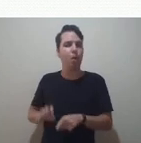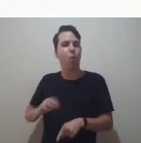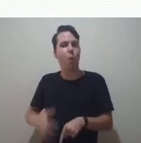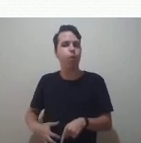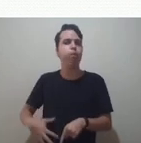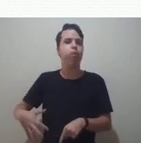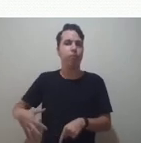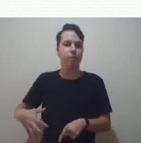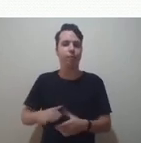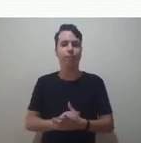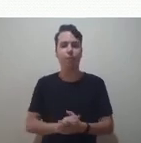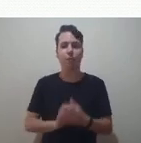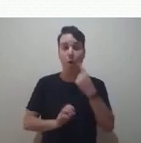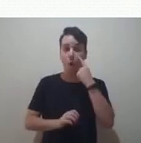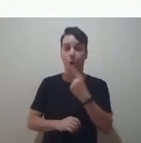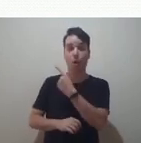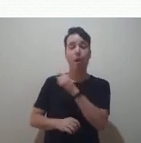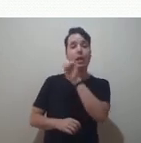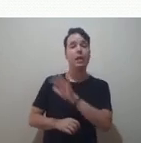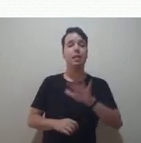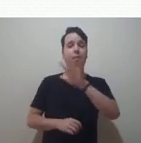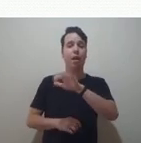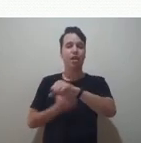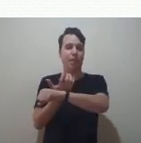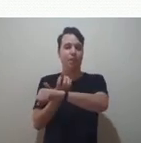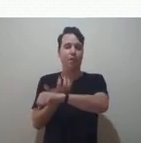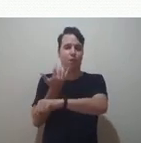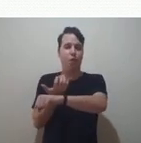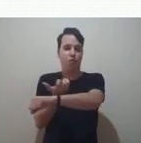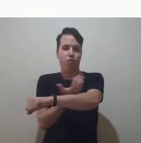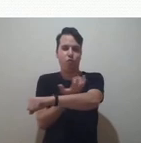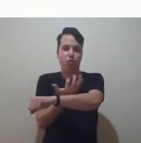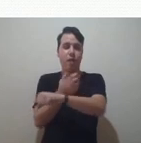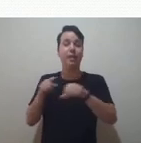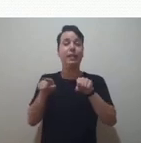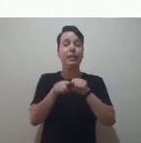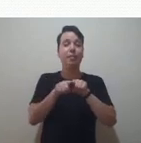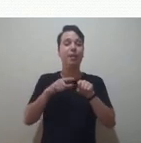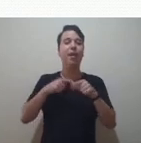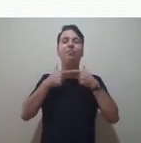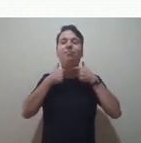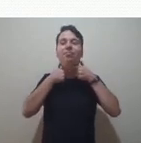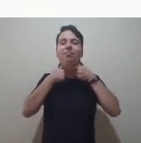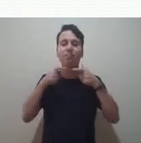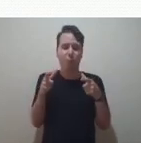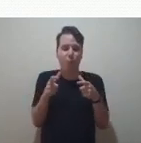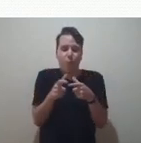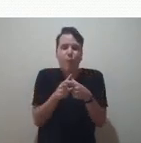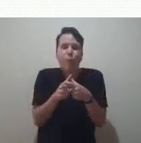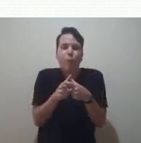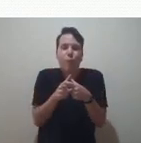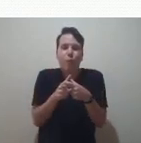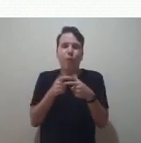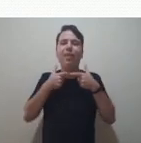Aqui nós temos alguns exemplos de imagem de queimaduras, coleira encravada. A coleira